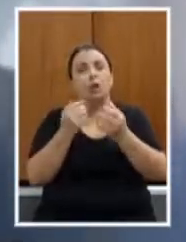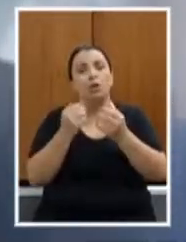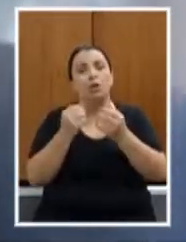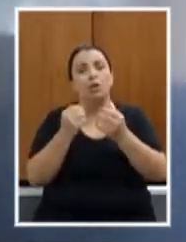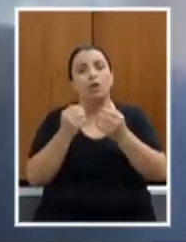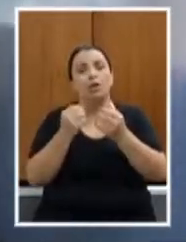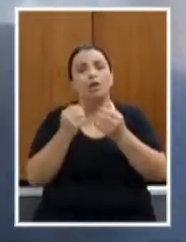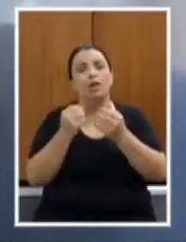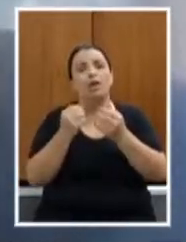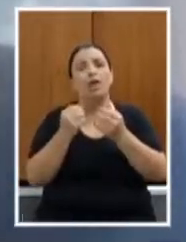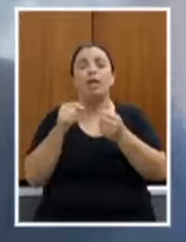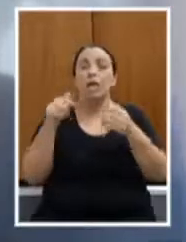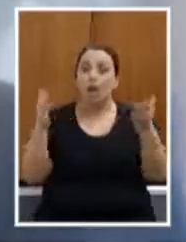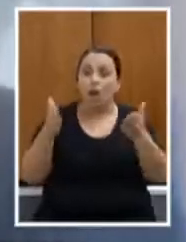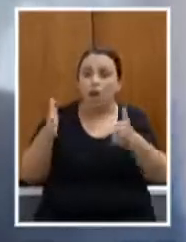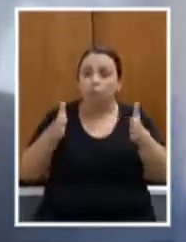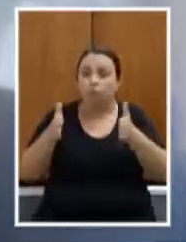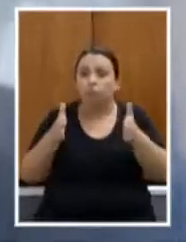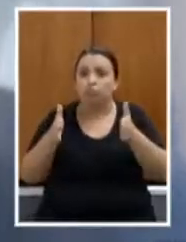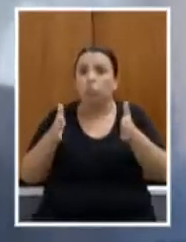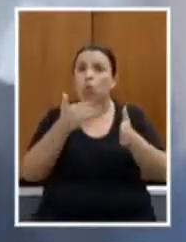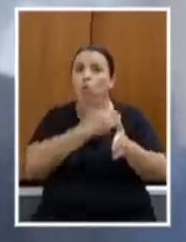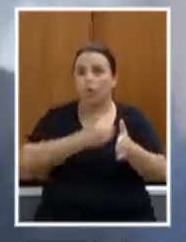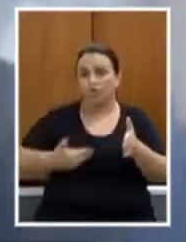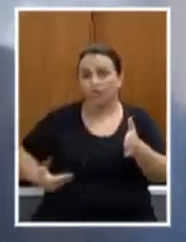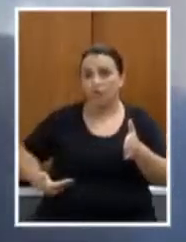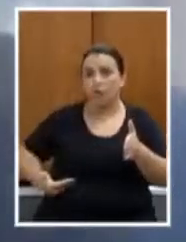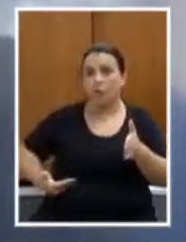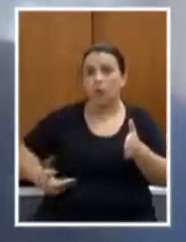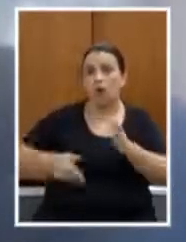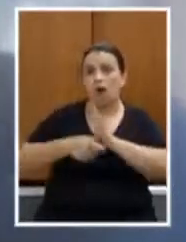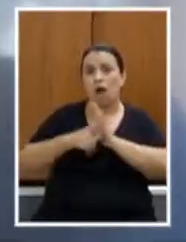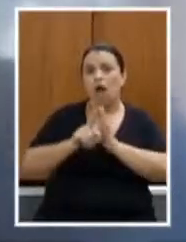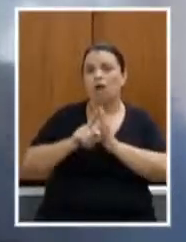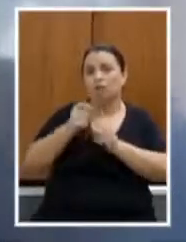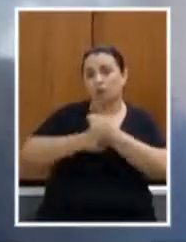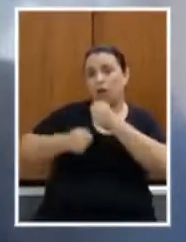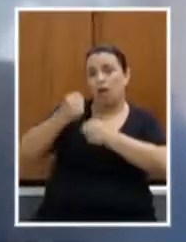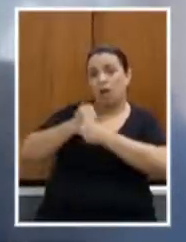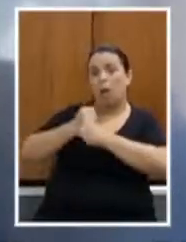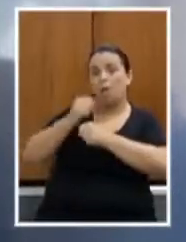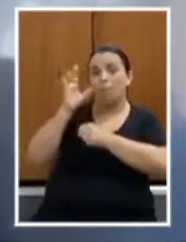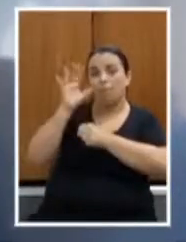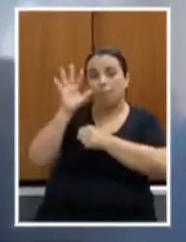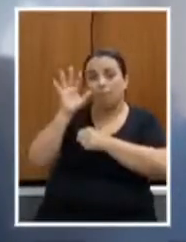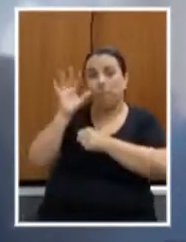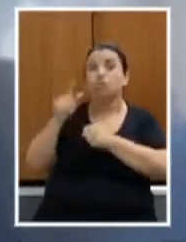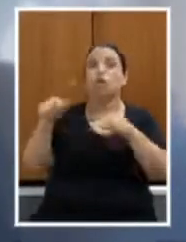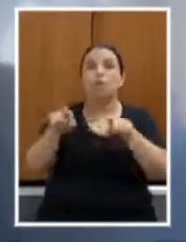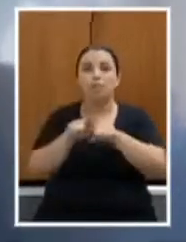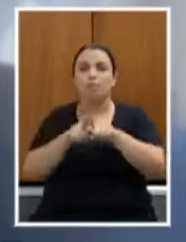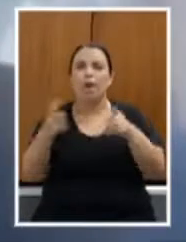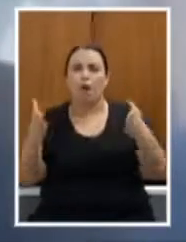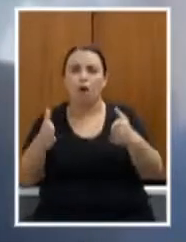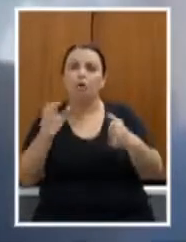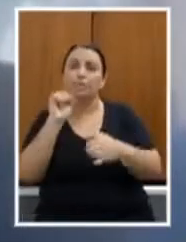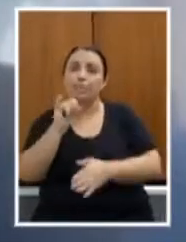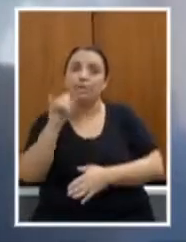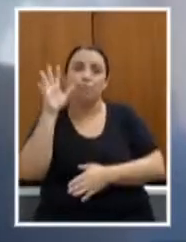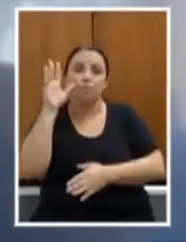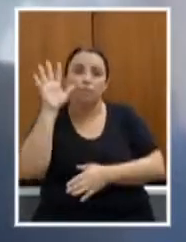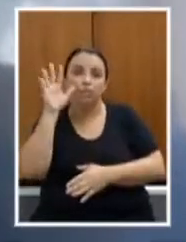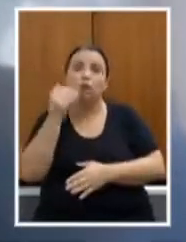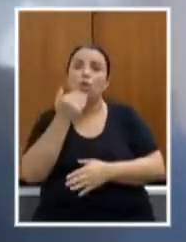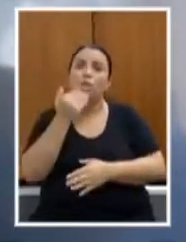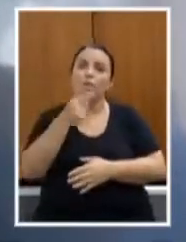momento, o governo está também me ouvindo, como estava me ouvindo há um ano atrás, eu peço. Nessa semana tivemos uma reunião aqui com o